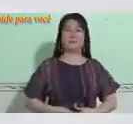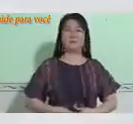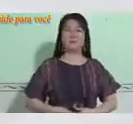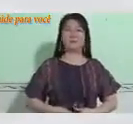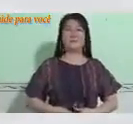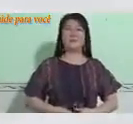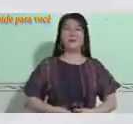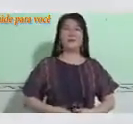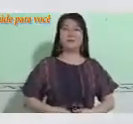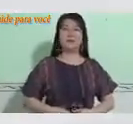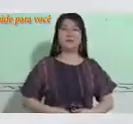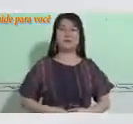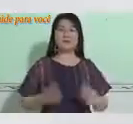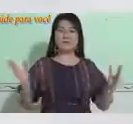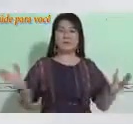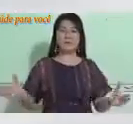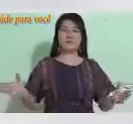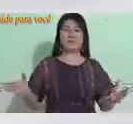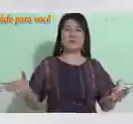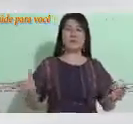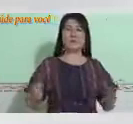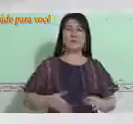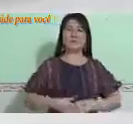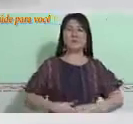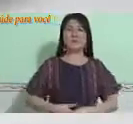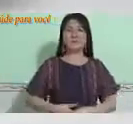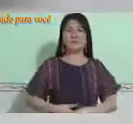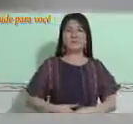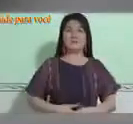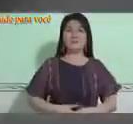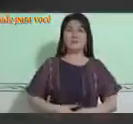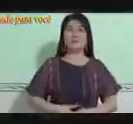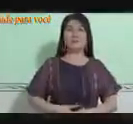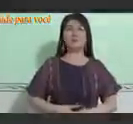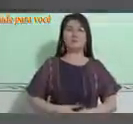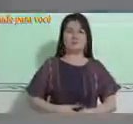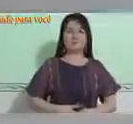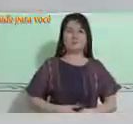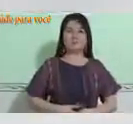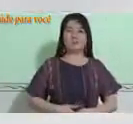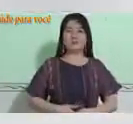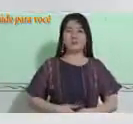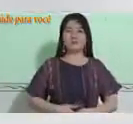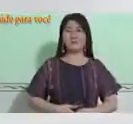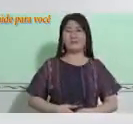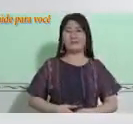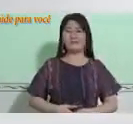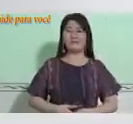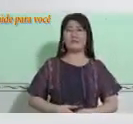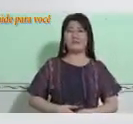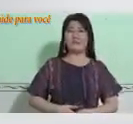TERFEBRESPERIORA39 ordinal masculino C, vírgula, mesmo fazendo uso dos medicamentos já recomendados, vírgula, e terapia é toda